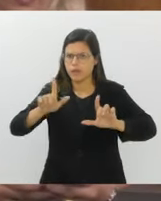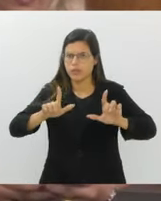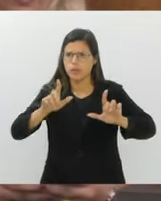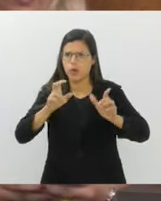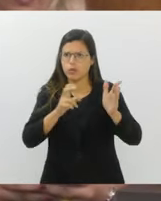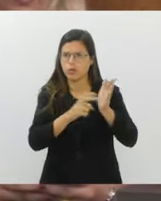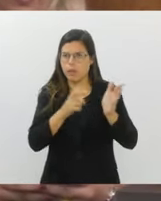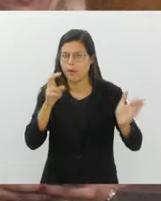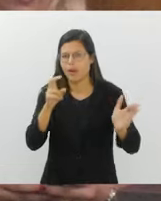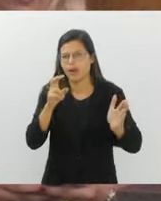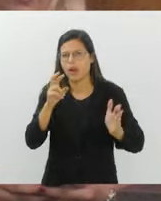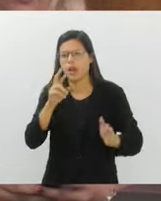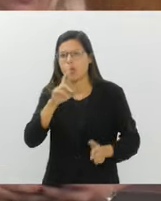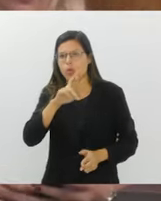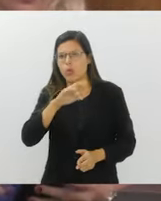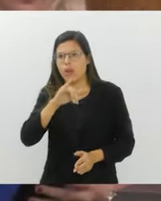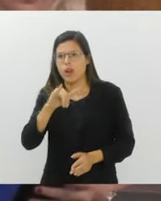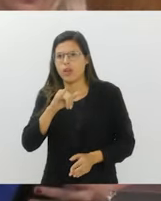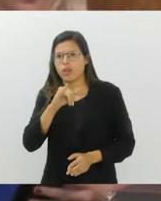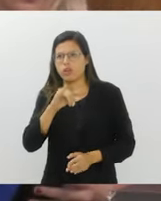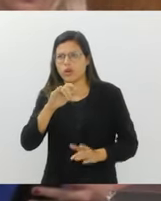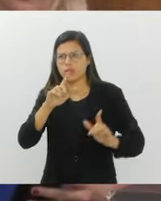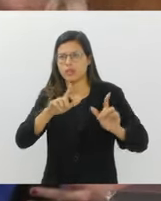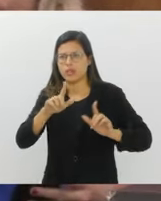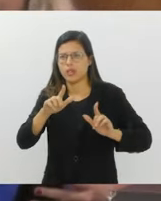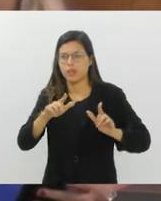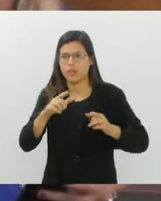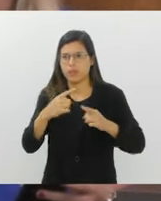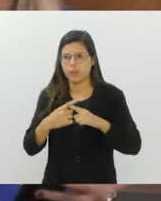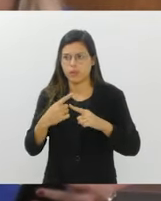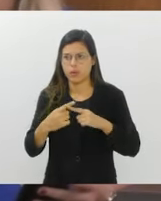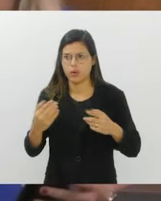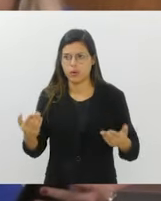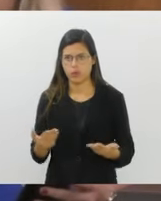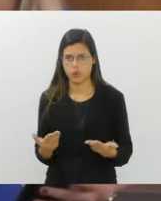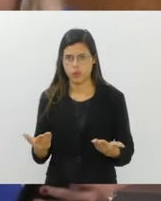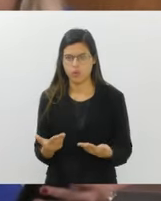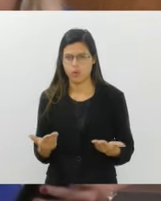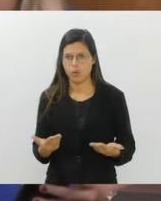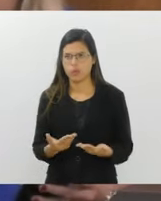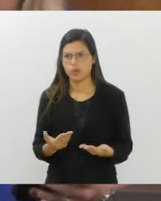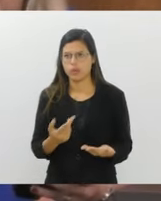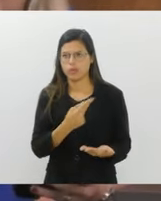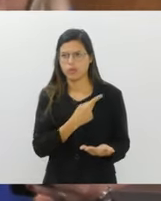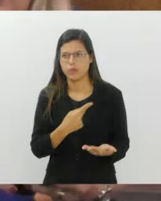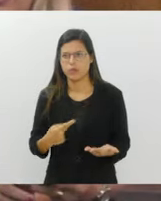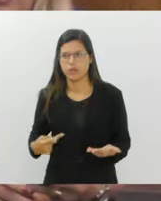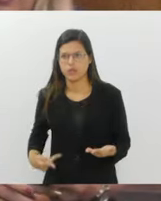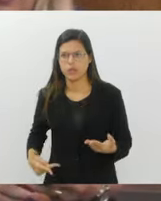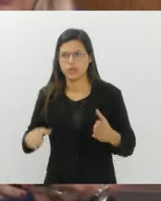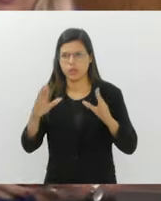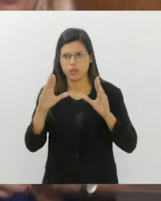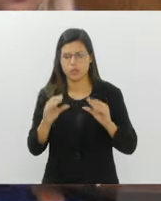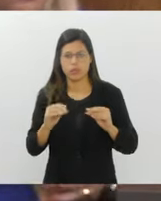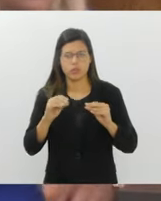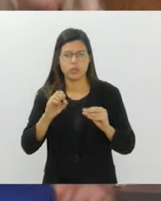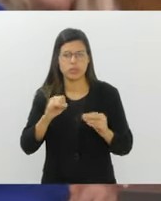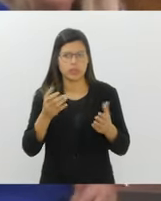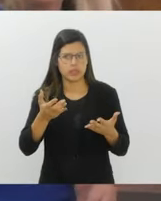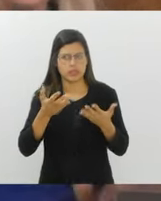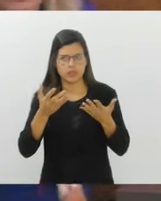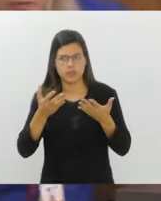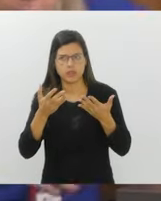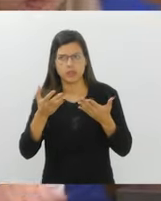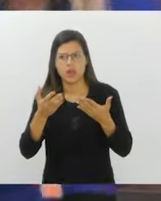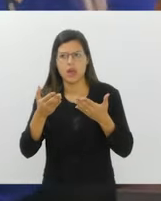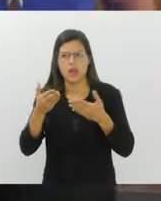no RJTV para estar pautando. Sabe para de que hoje, presidente? À noite, se o senhor quiser, vamos entrar num